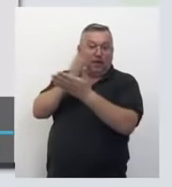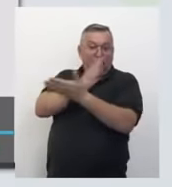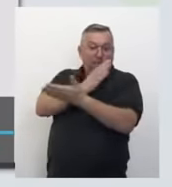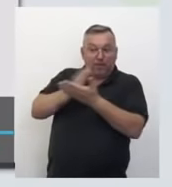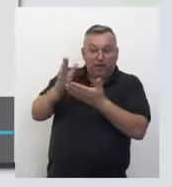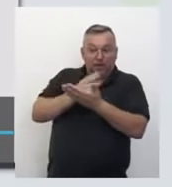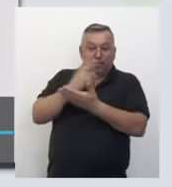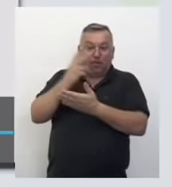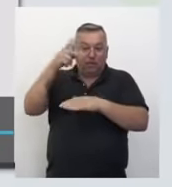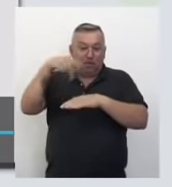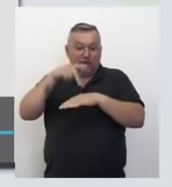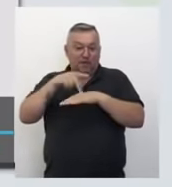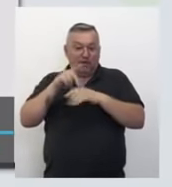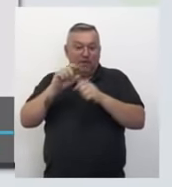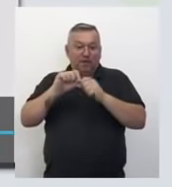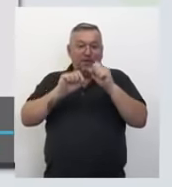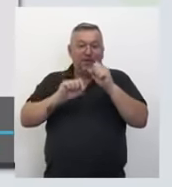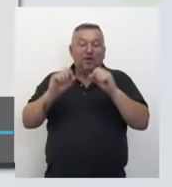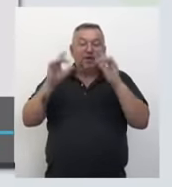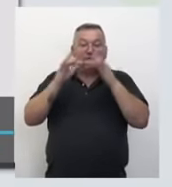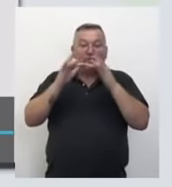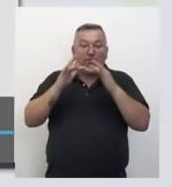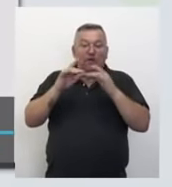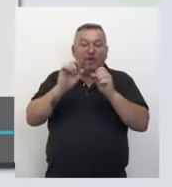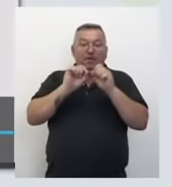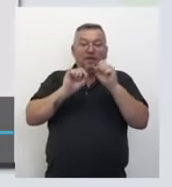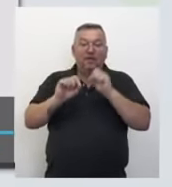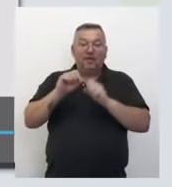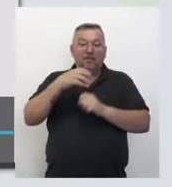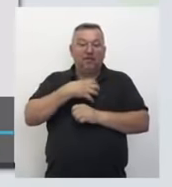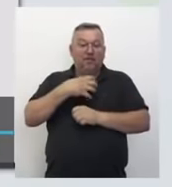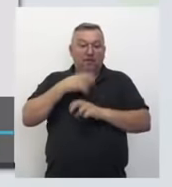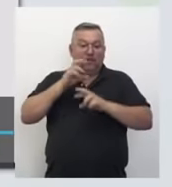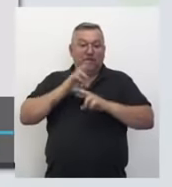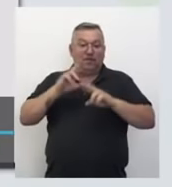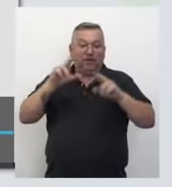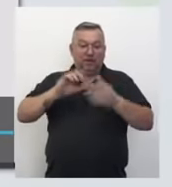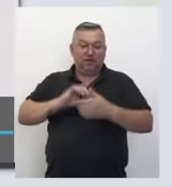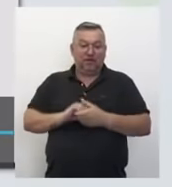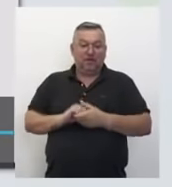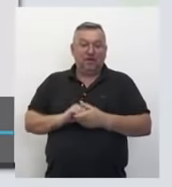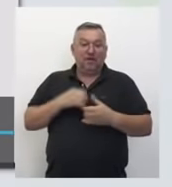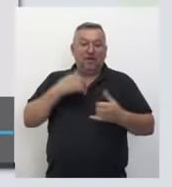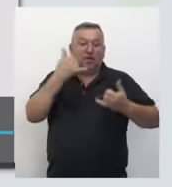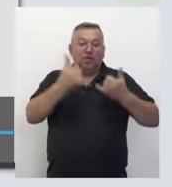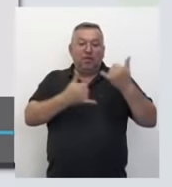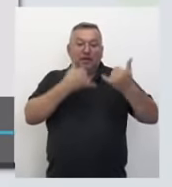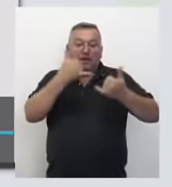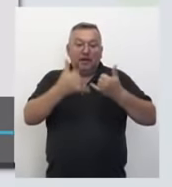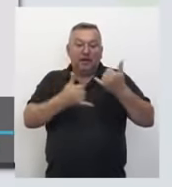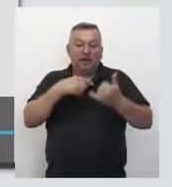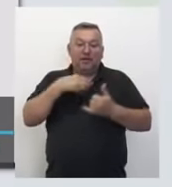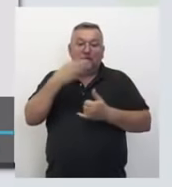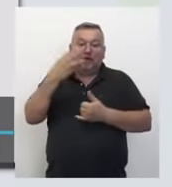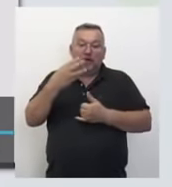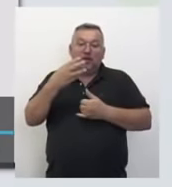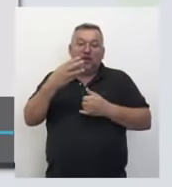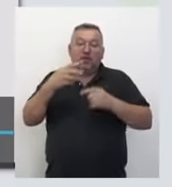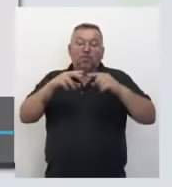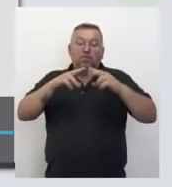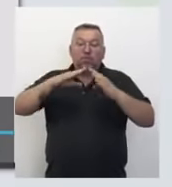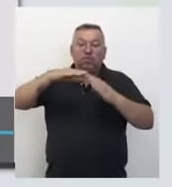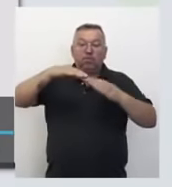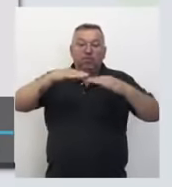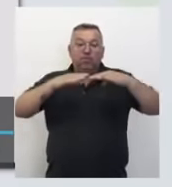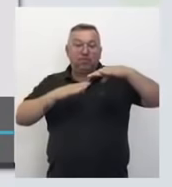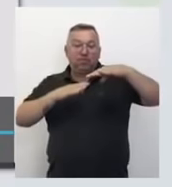dois países para se conectar e confraternizar de um jeito diferente, brincando em 3 gangorras cor-de-rosa